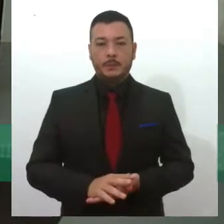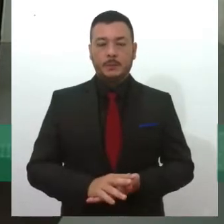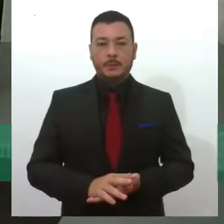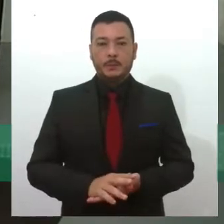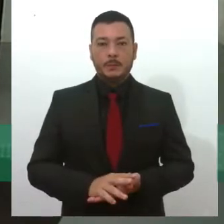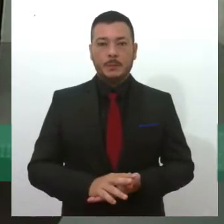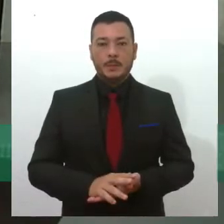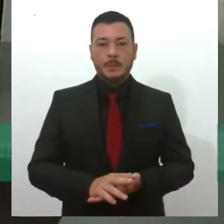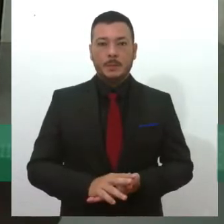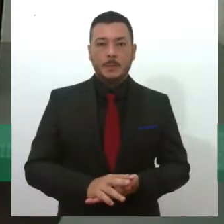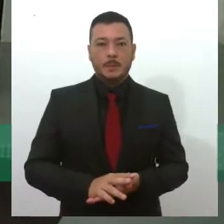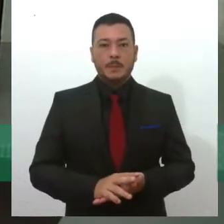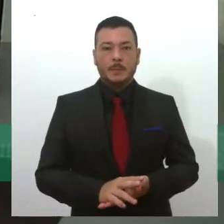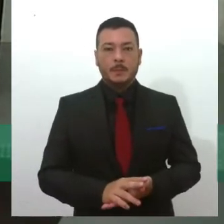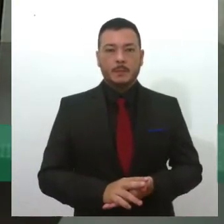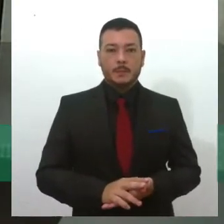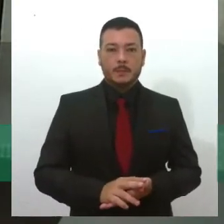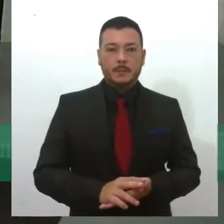Bom,